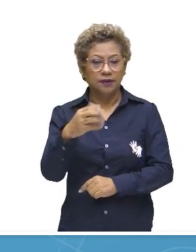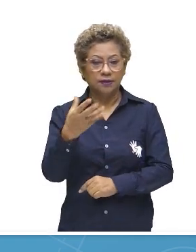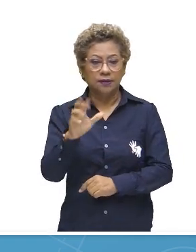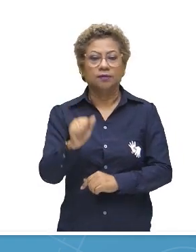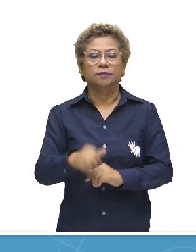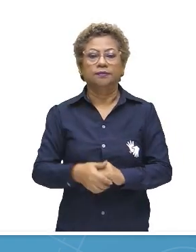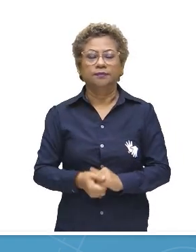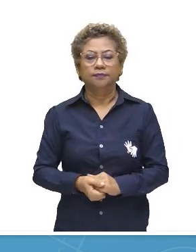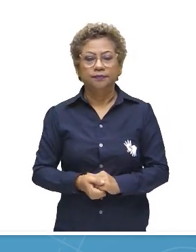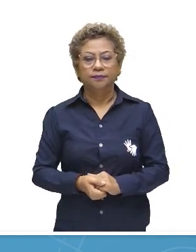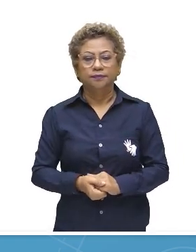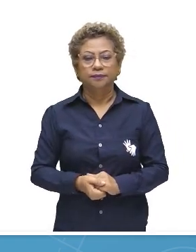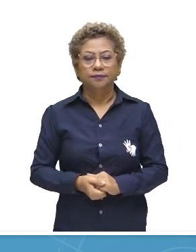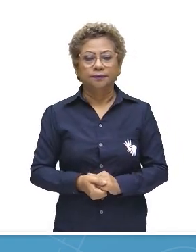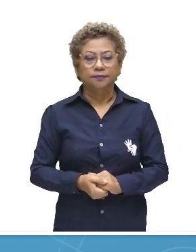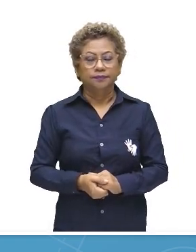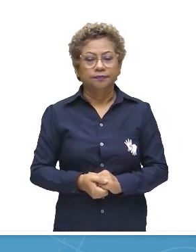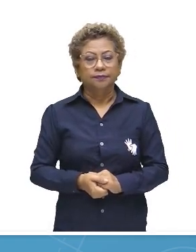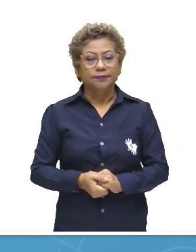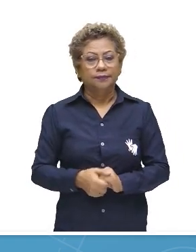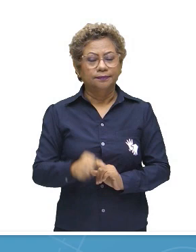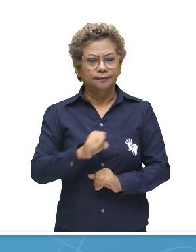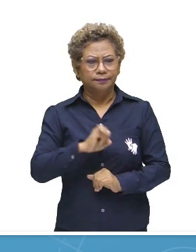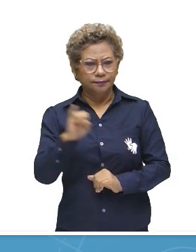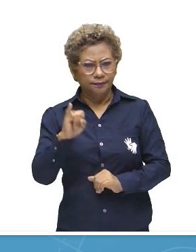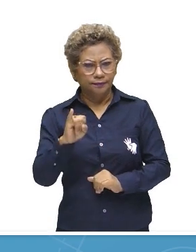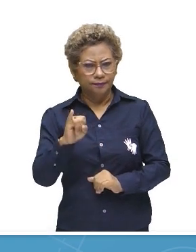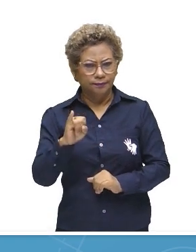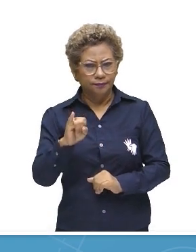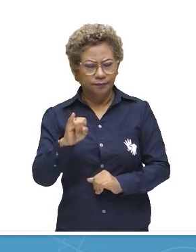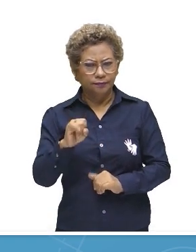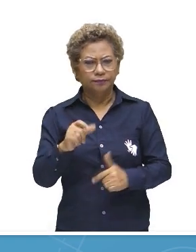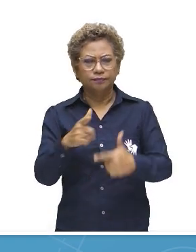5 por 8, eu vou chegar também em